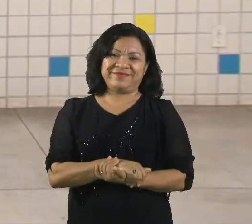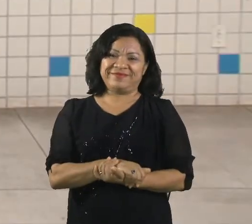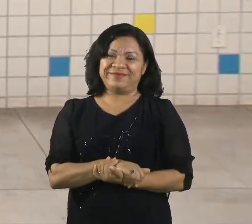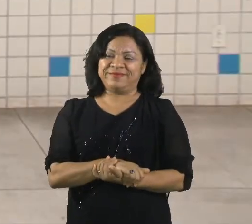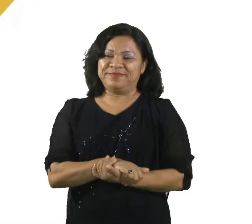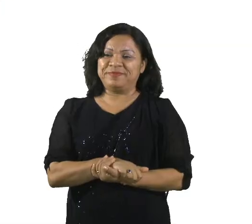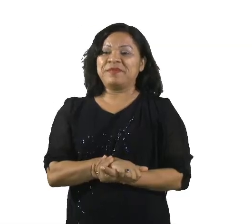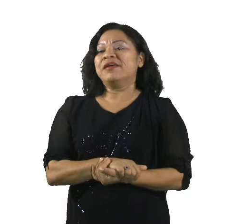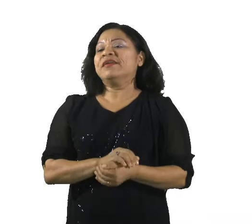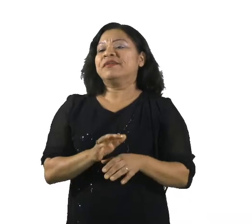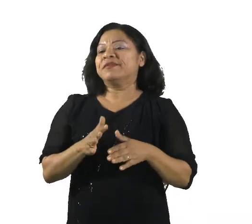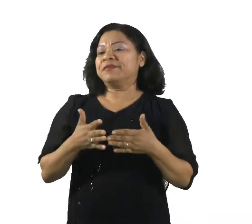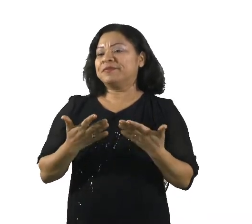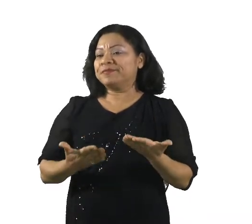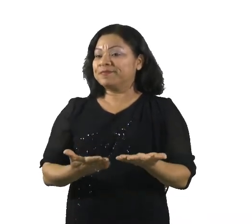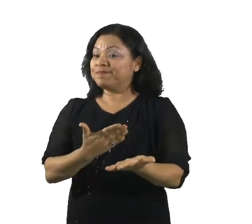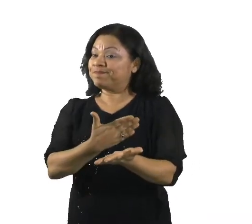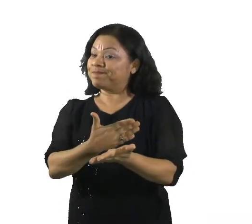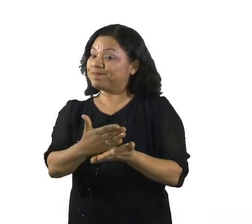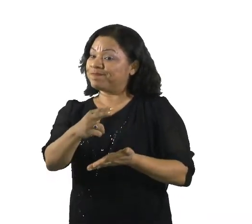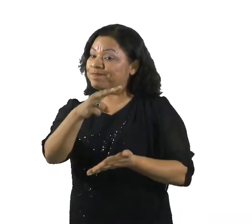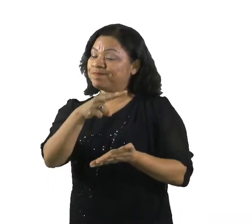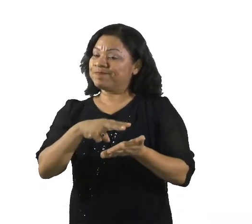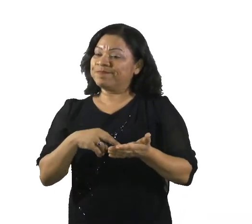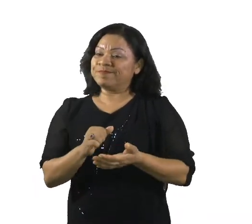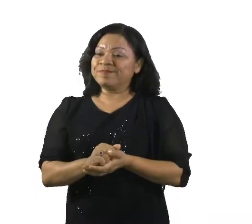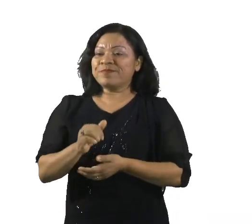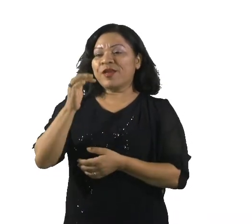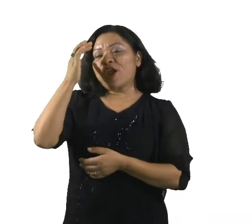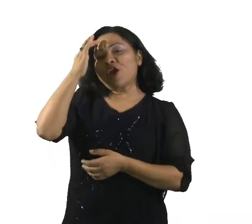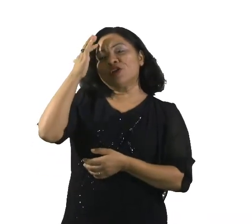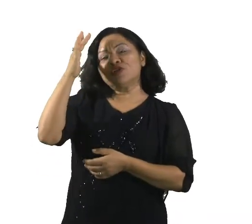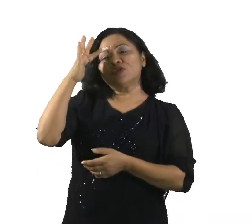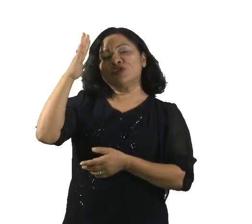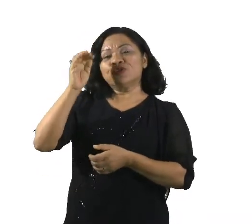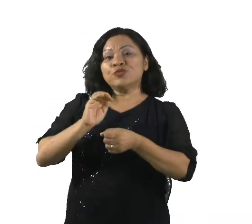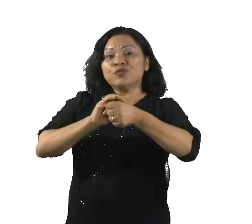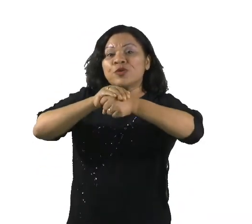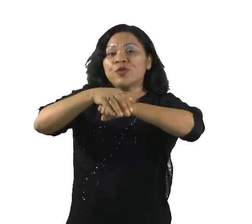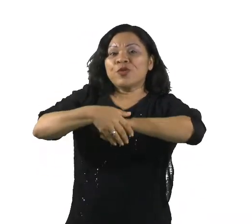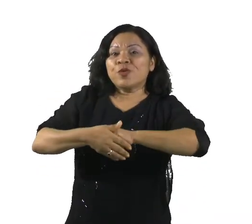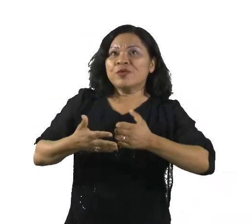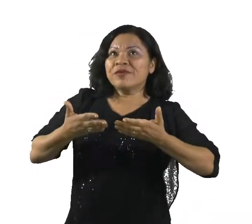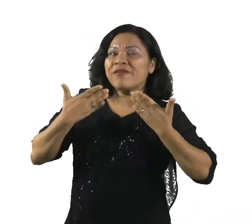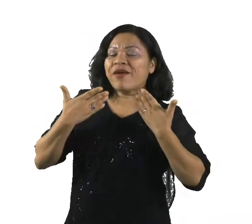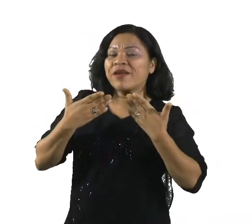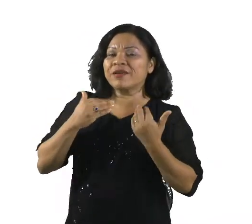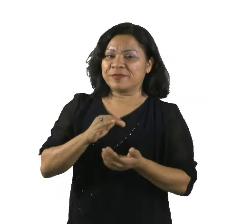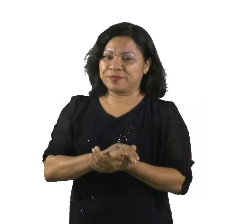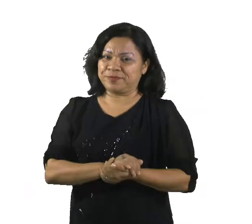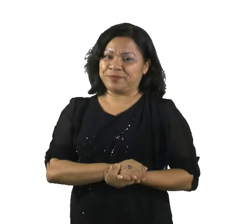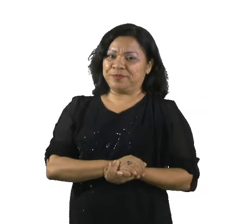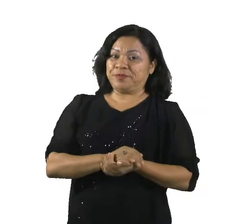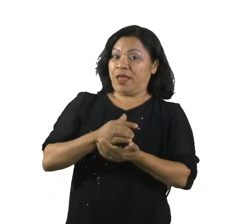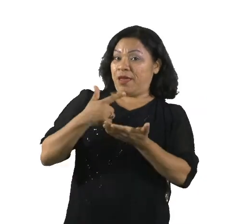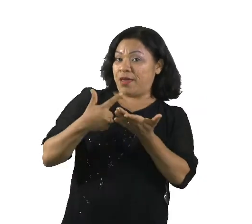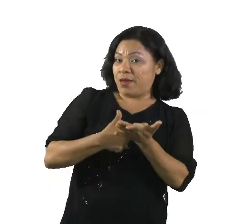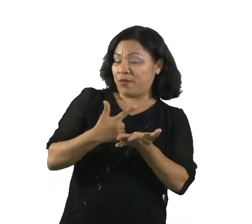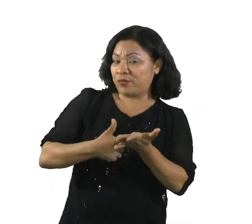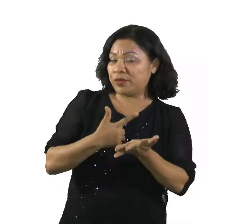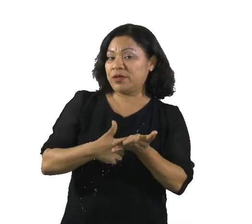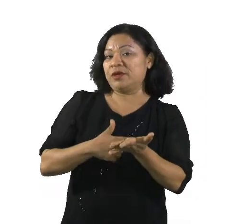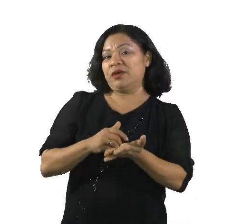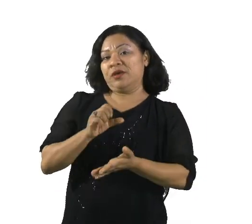Então vamos iniciar a leitura. Sonho de uma Noite de Verão é uma obra de Shakespeare que